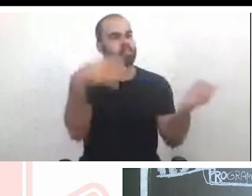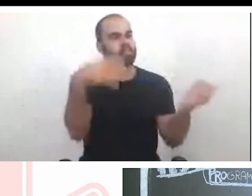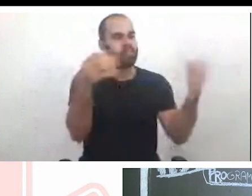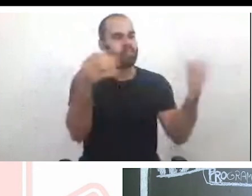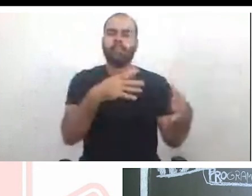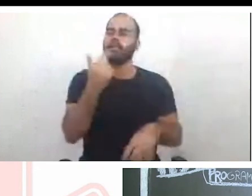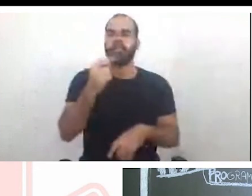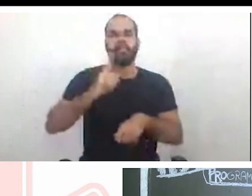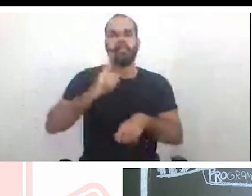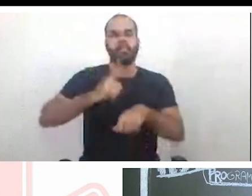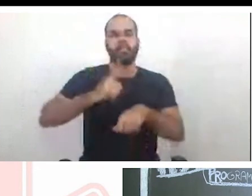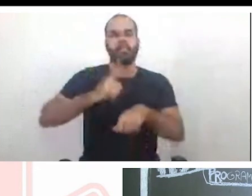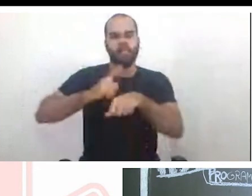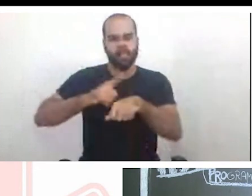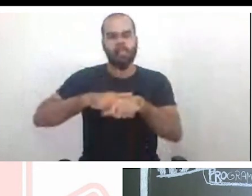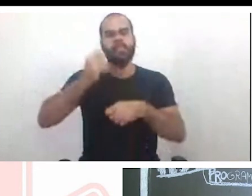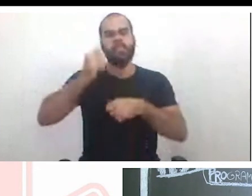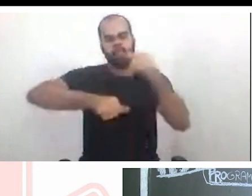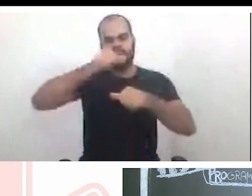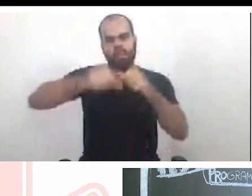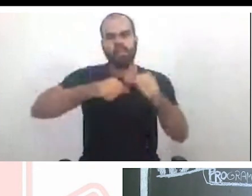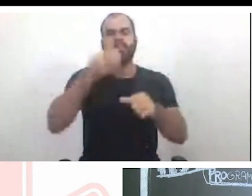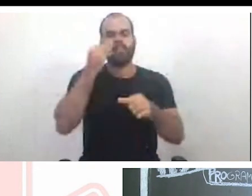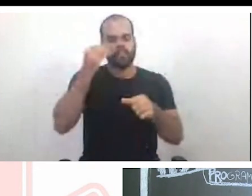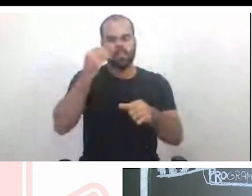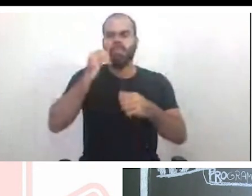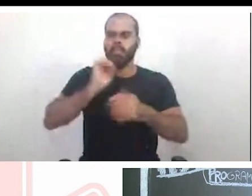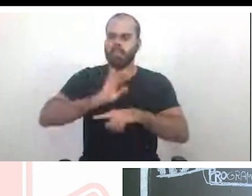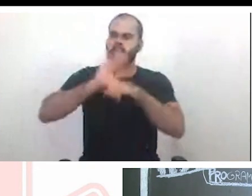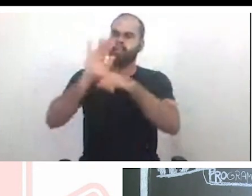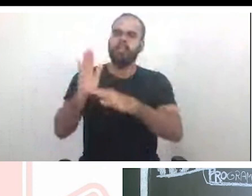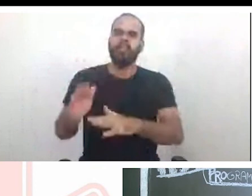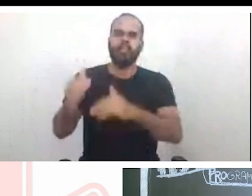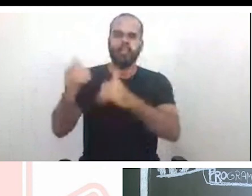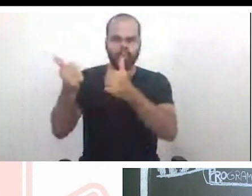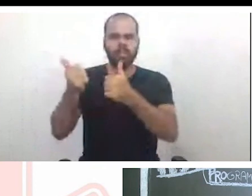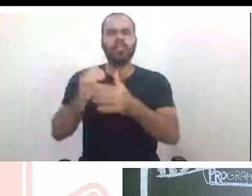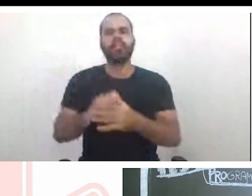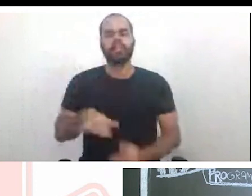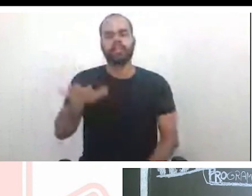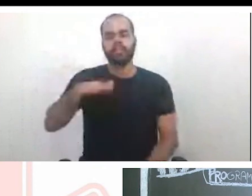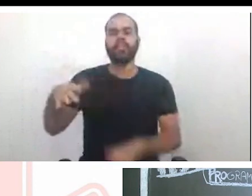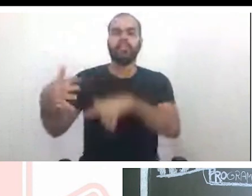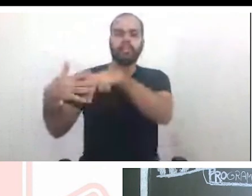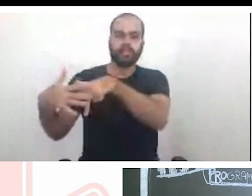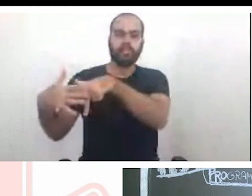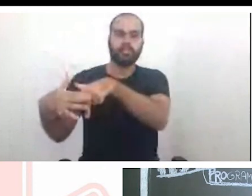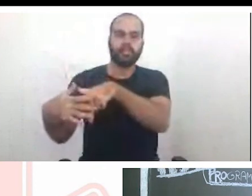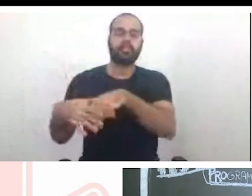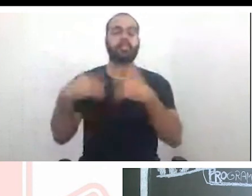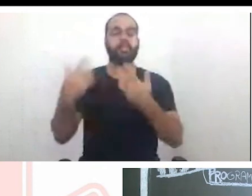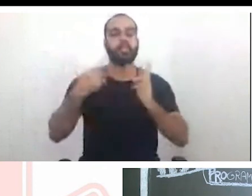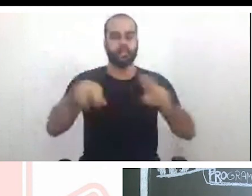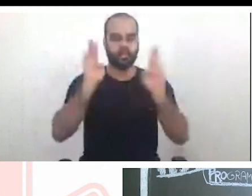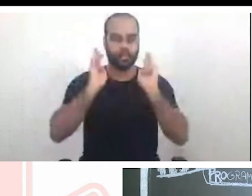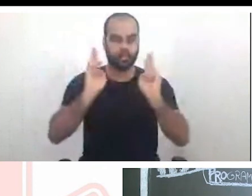para tentar ajudar de uma forma mais eficaz esses pacientes, né? Então, eu espero que aí a gente tenha aplanado tudo